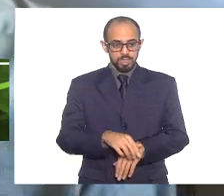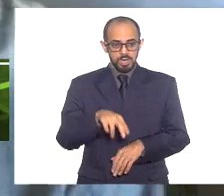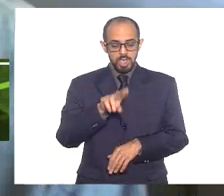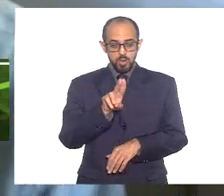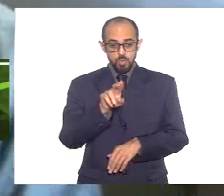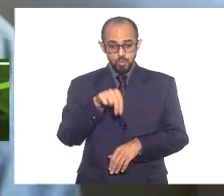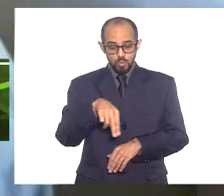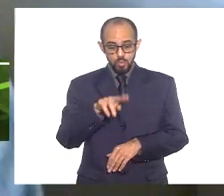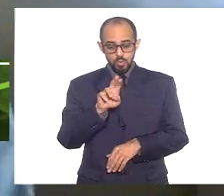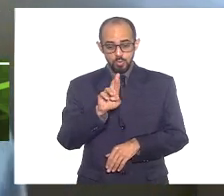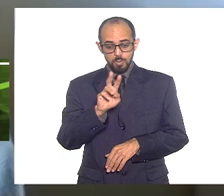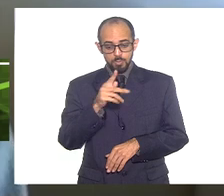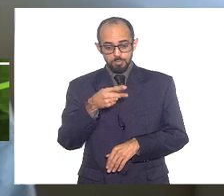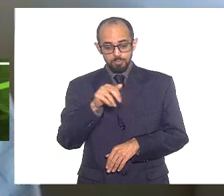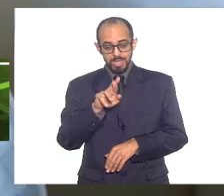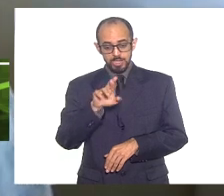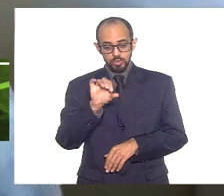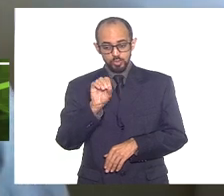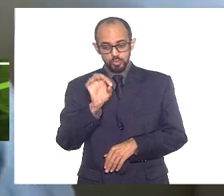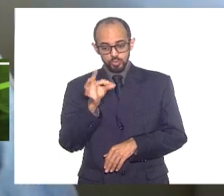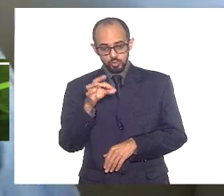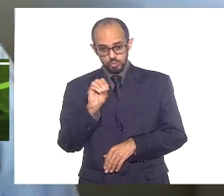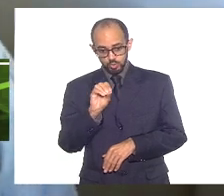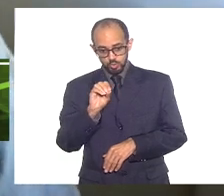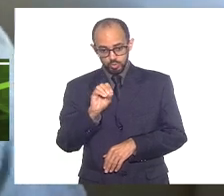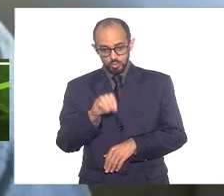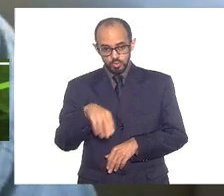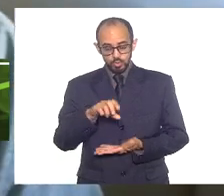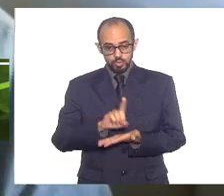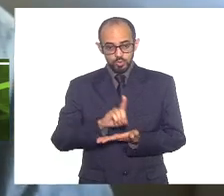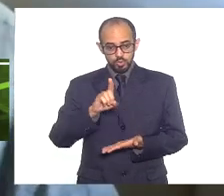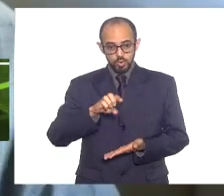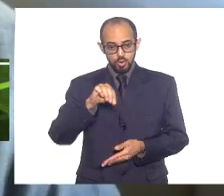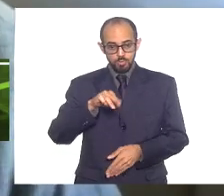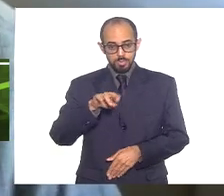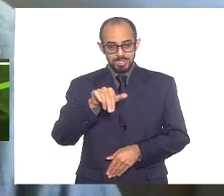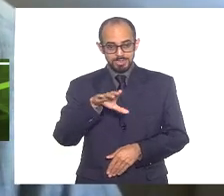Unpretro, o doutor Marcelo Neves.